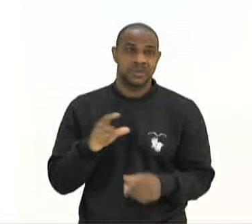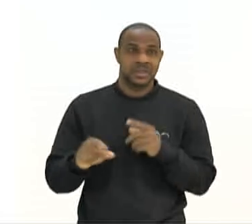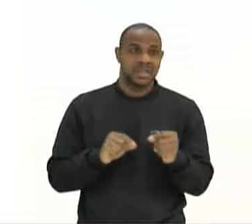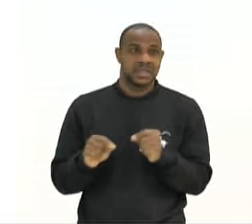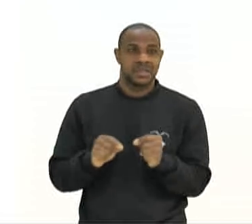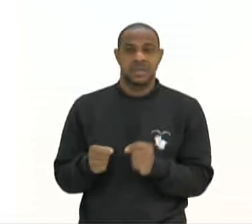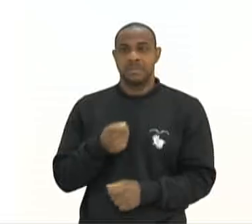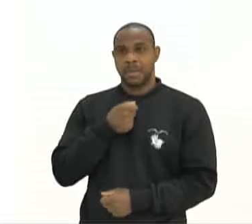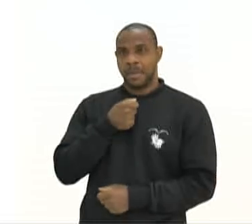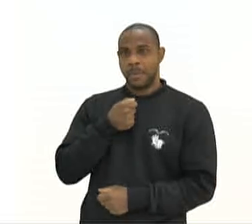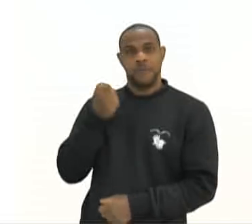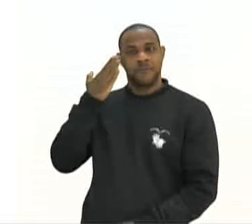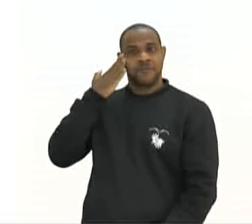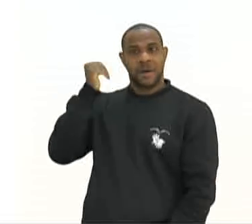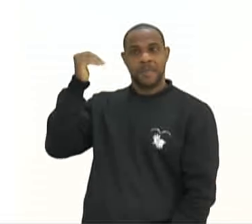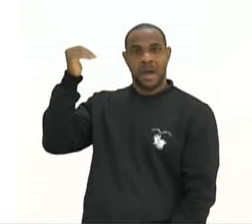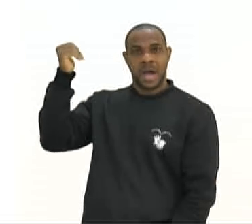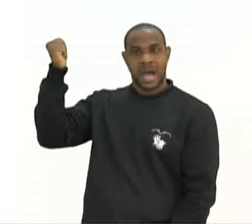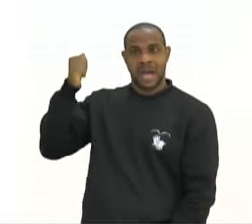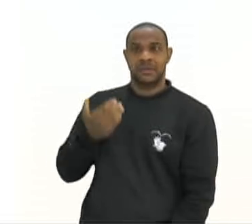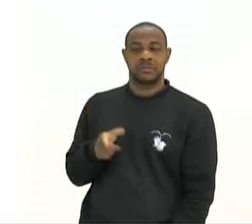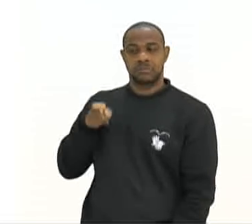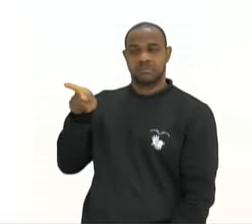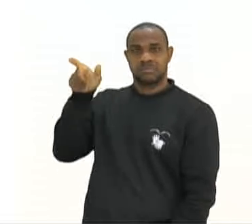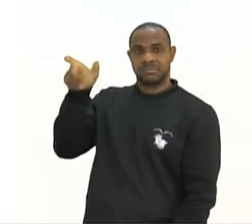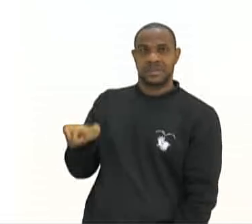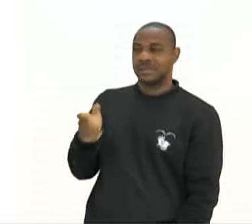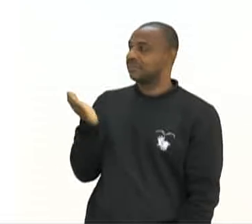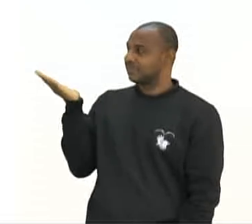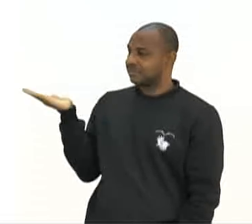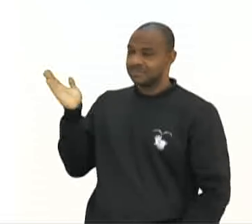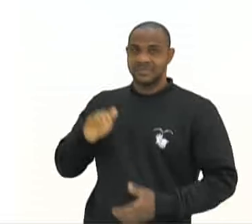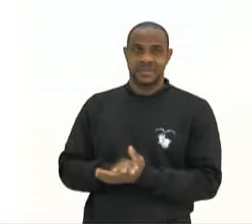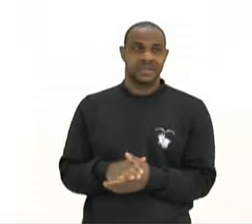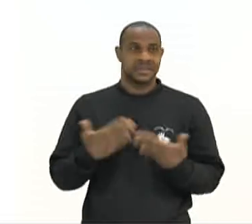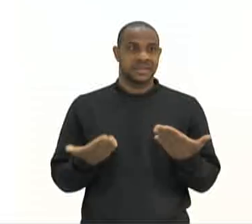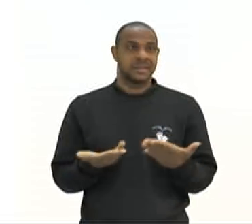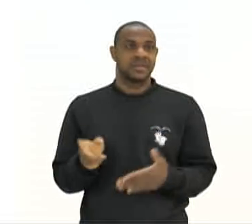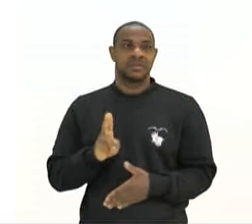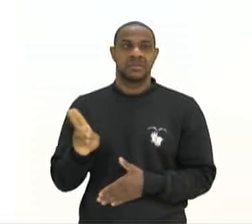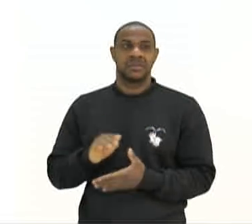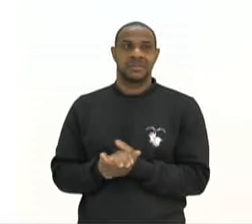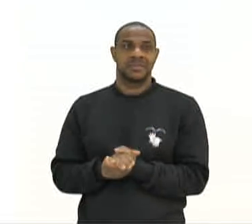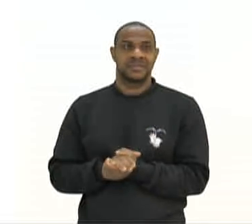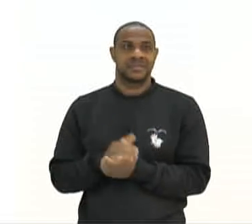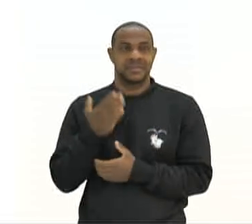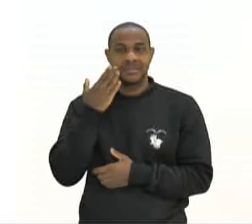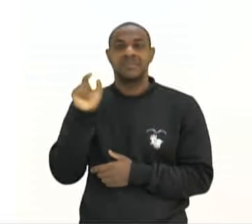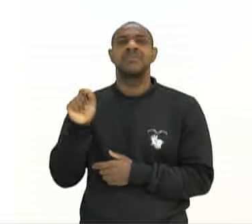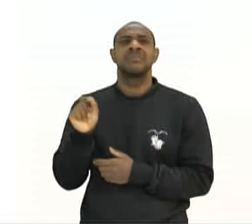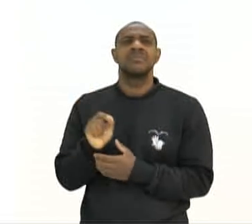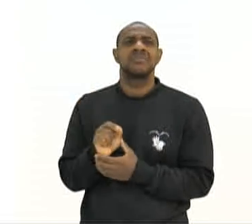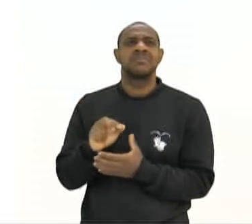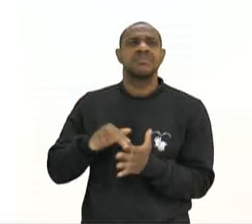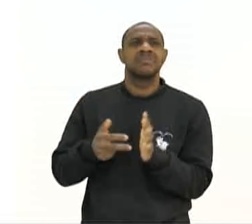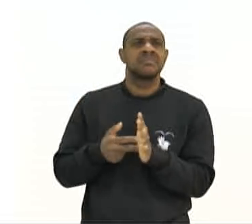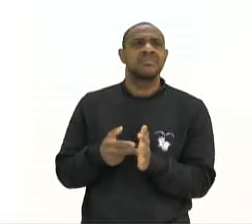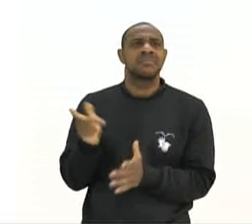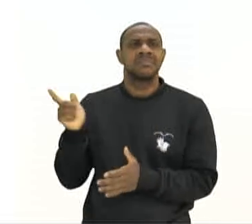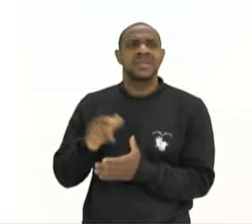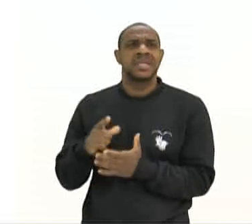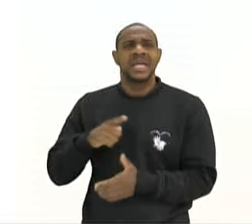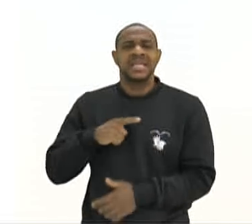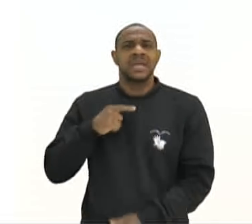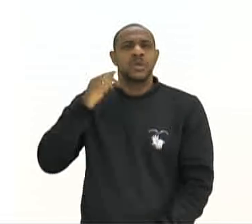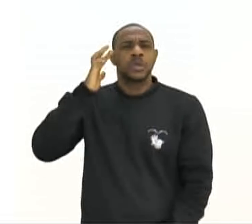discurso extremamente famoso do Martin Luther King Jr., né? Que ele se chama I Have a Dream. Significa I Have a Dream. Eu tenho um